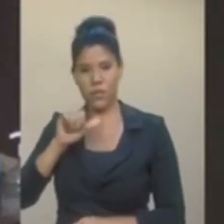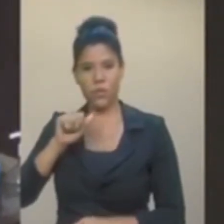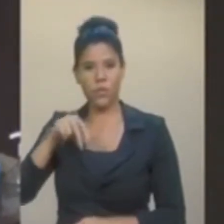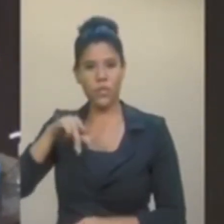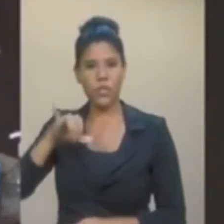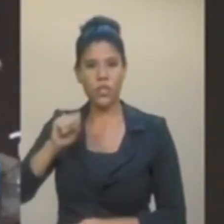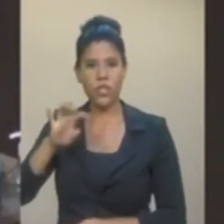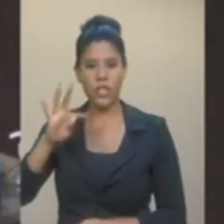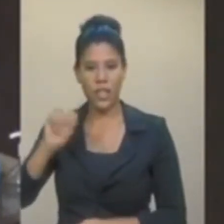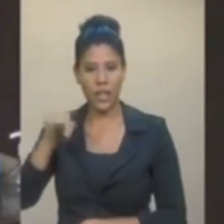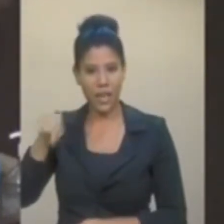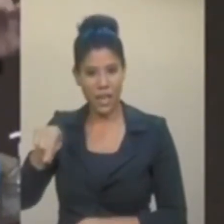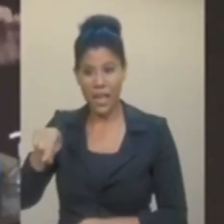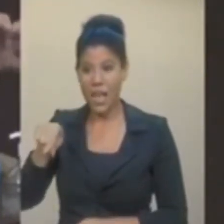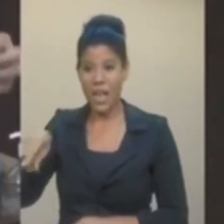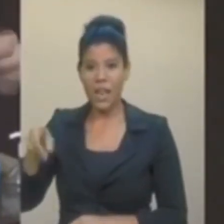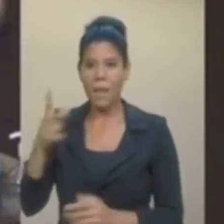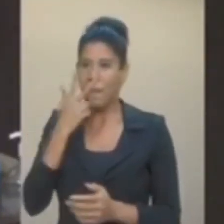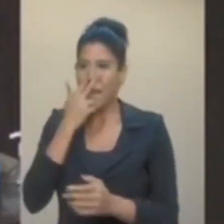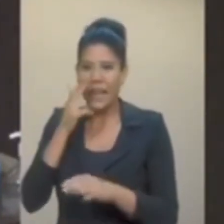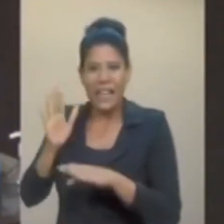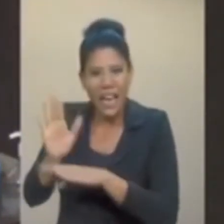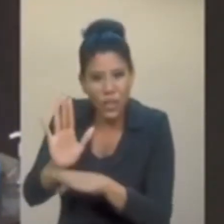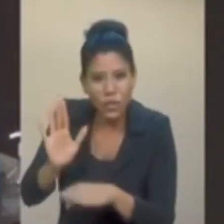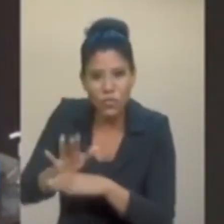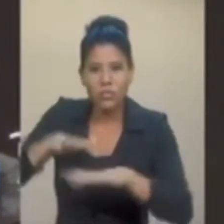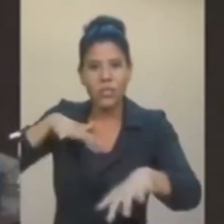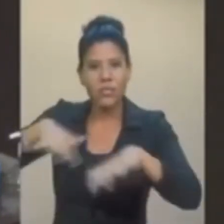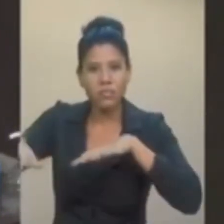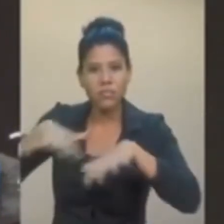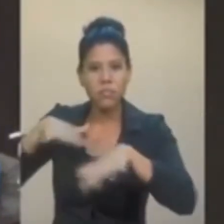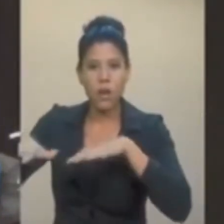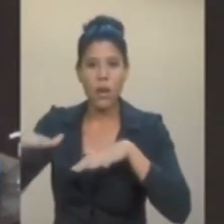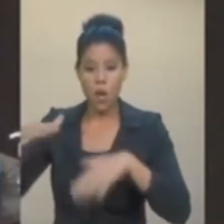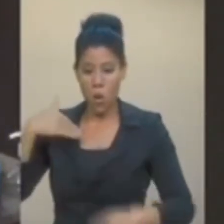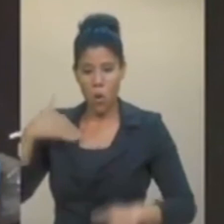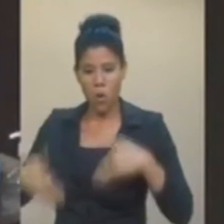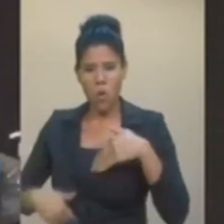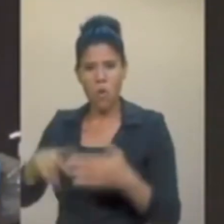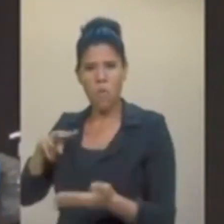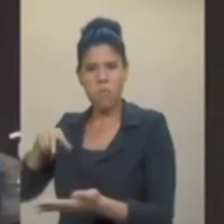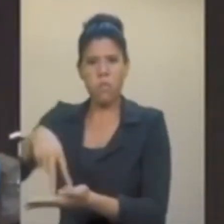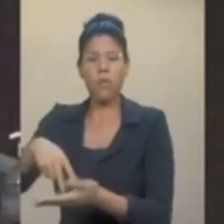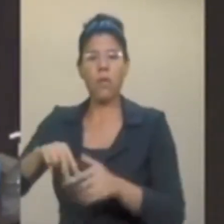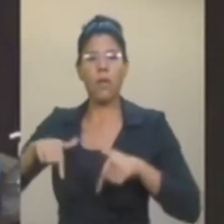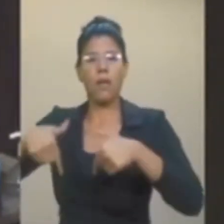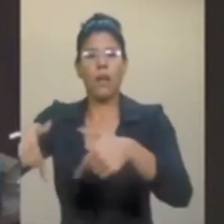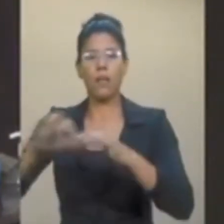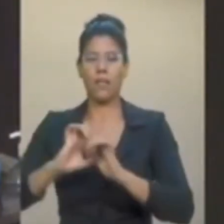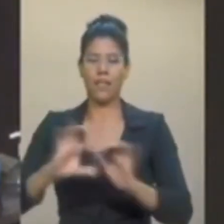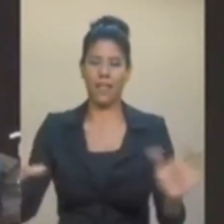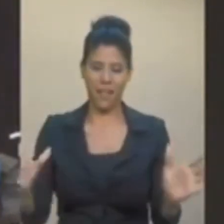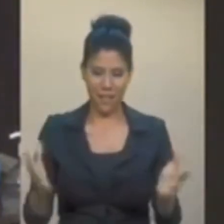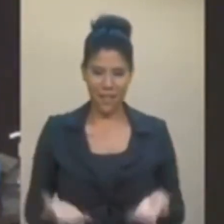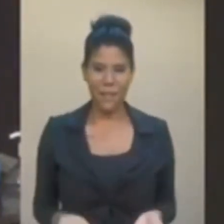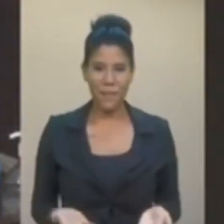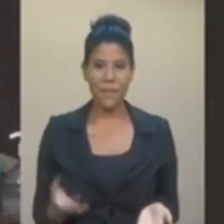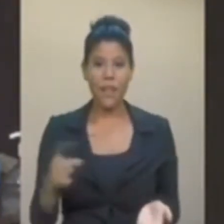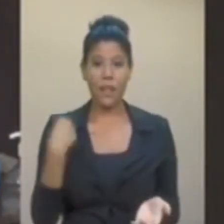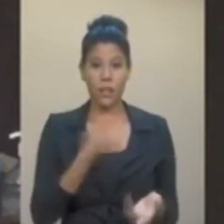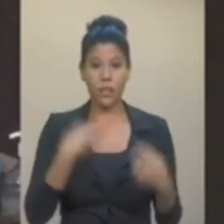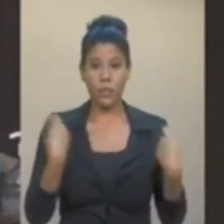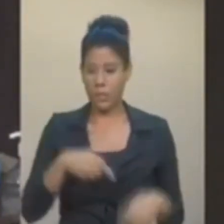a sua inteligência, a sua voz, o seu corpo, à luta pela liberdade. Nós estamos precisando